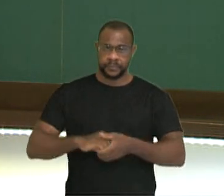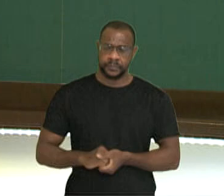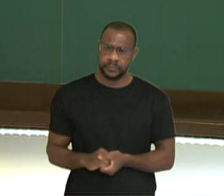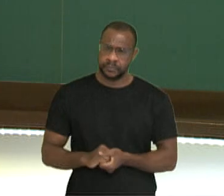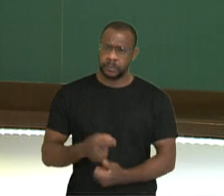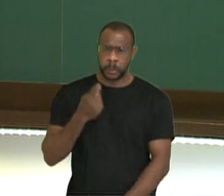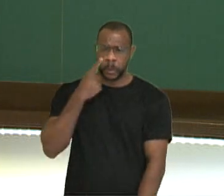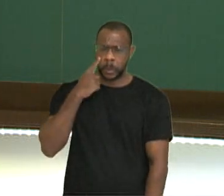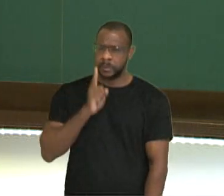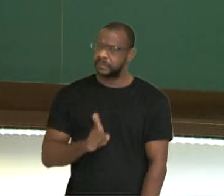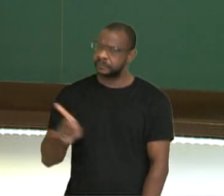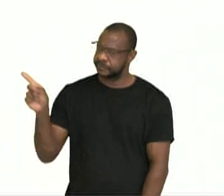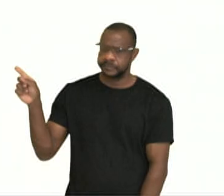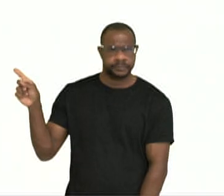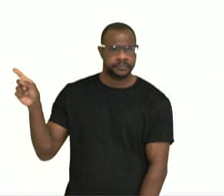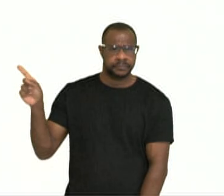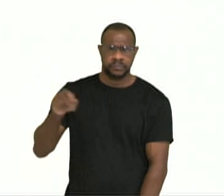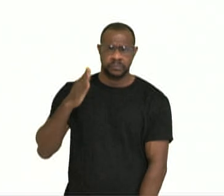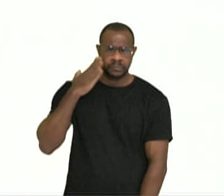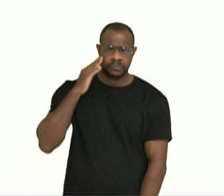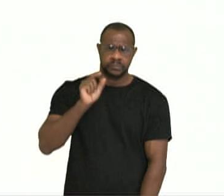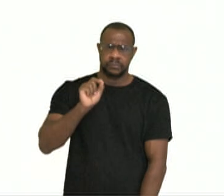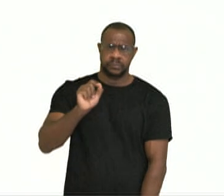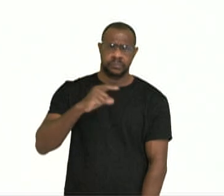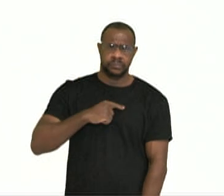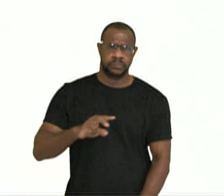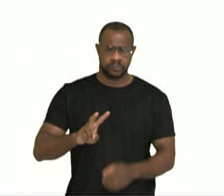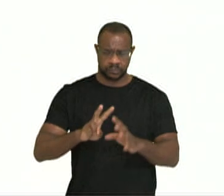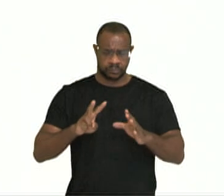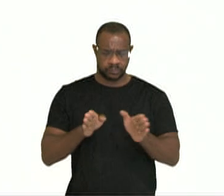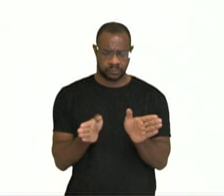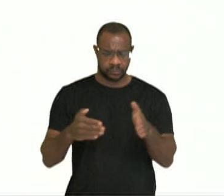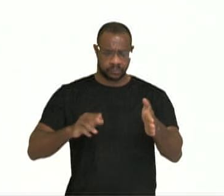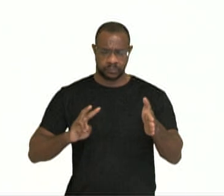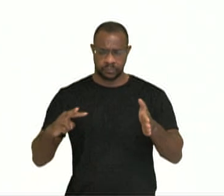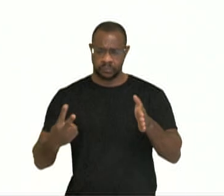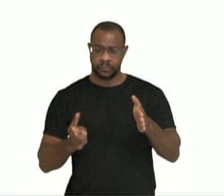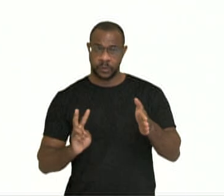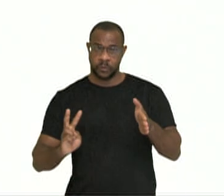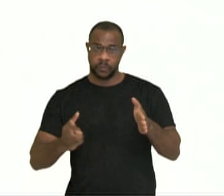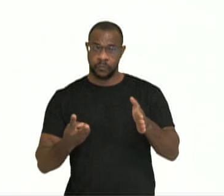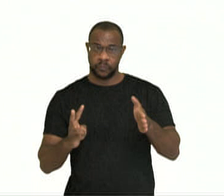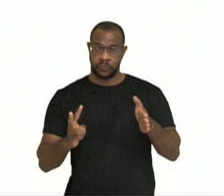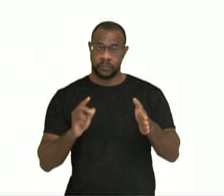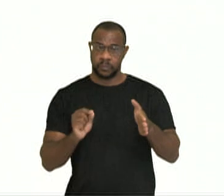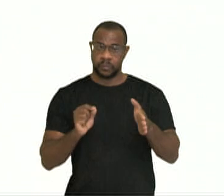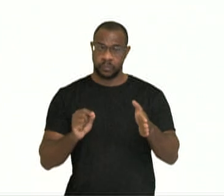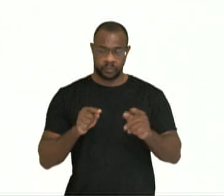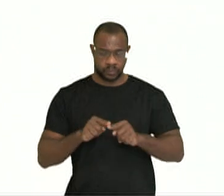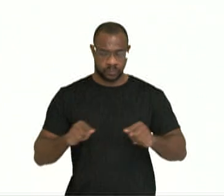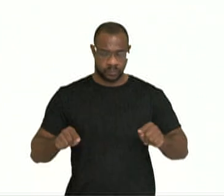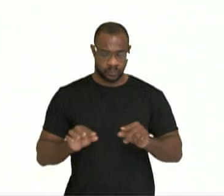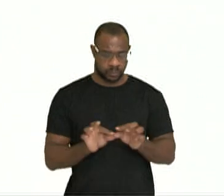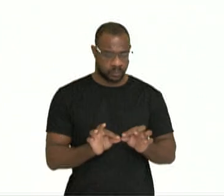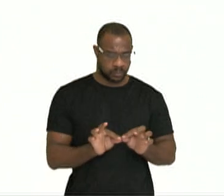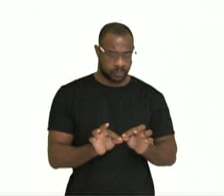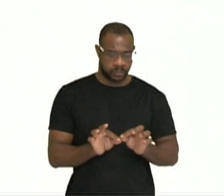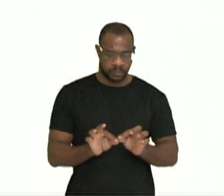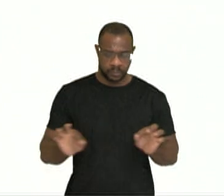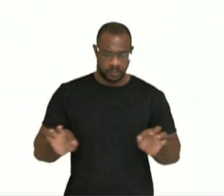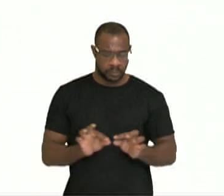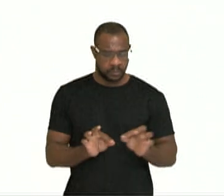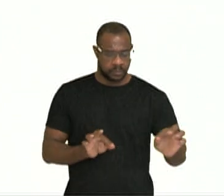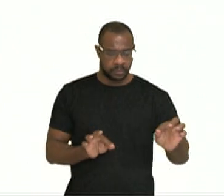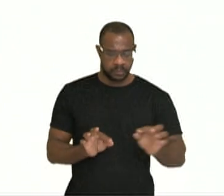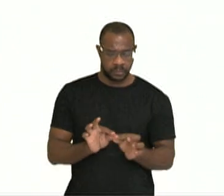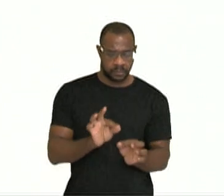Então, olha só. Você sabe que o volume de um paralelepípedo é dado pelo produto das medidas das três dimensões